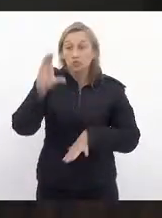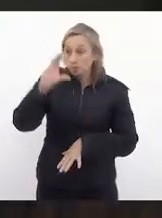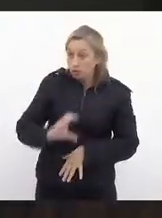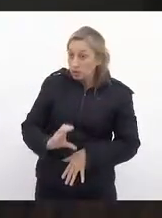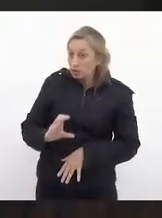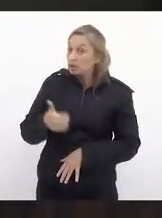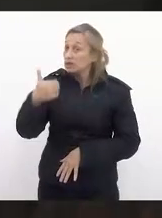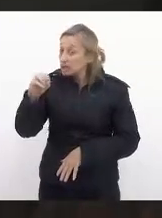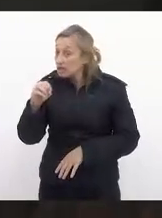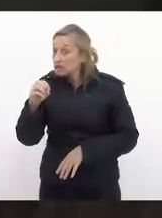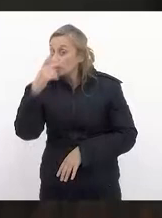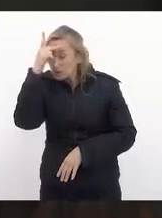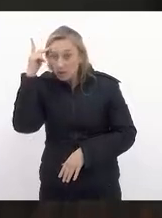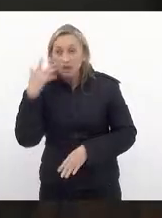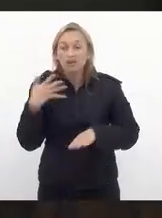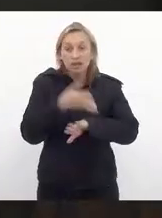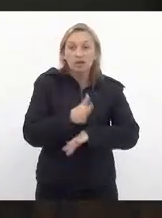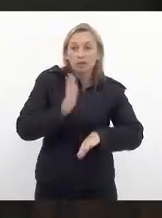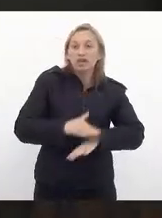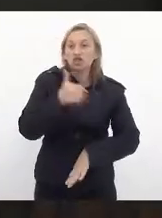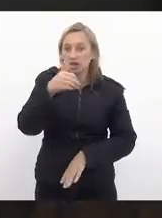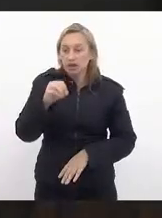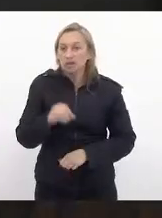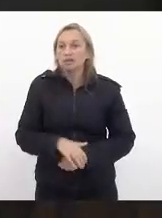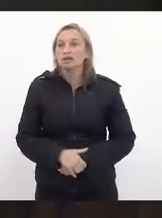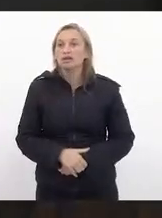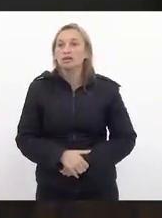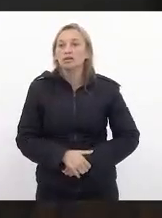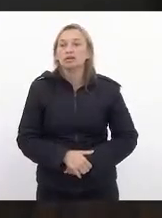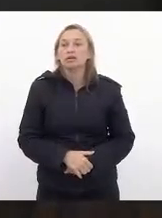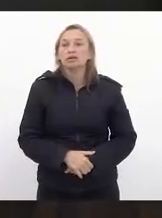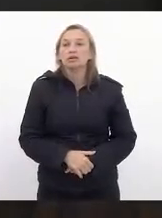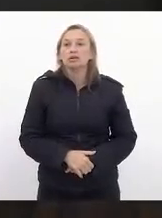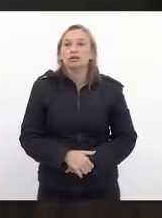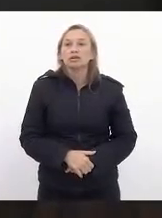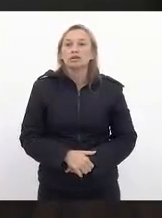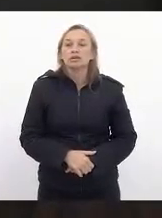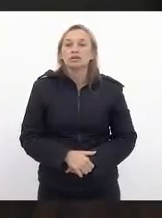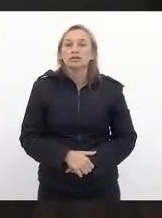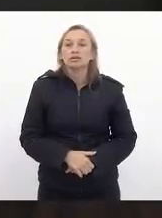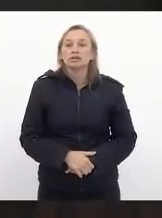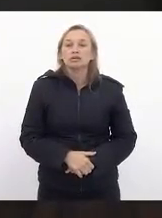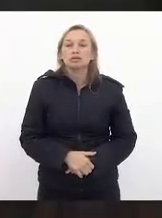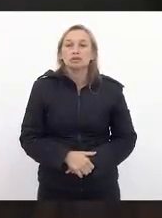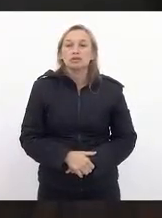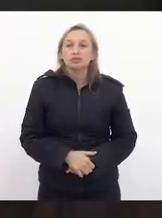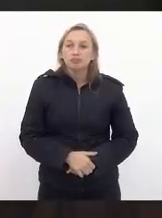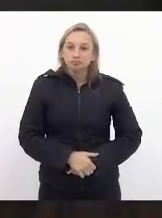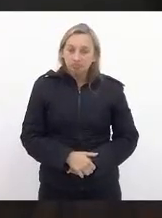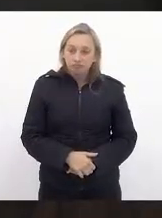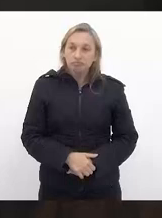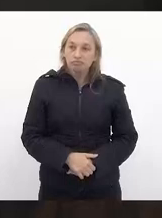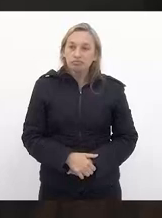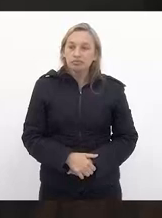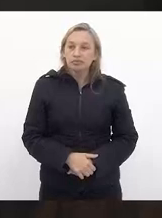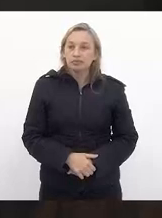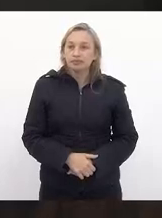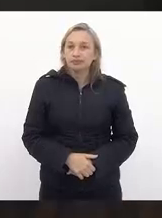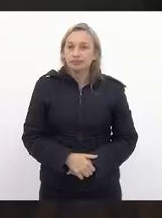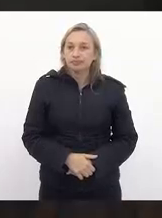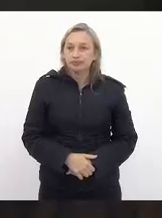dessas dez pessoas entraram mais 10 ficar assim consignado tá bom